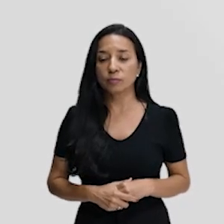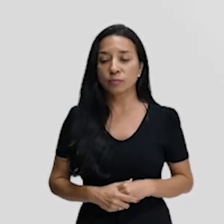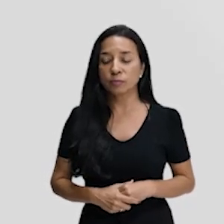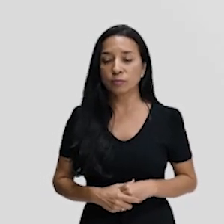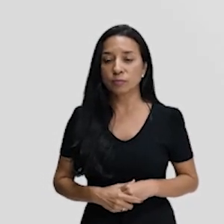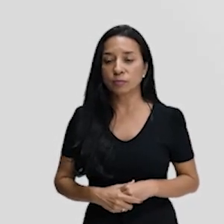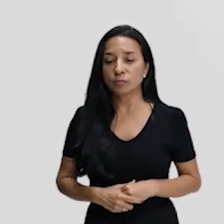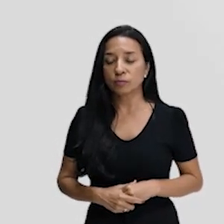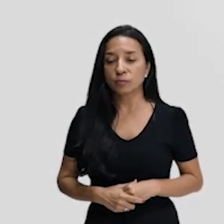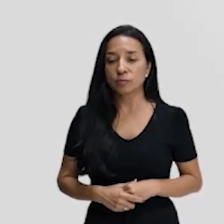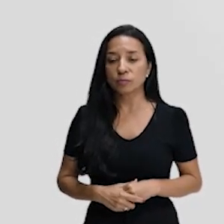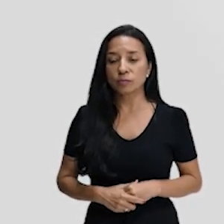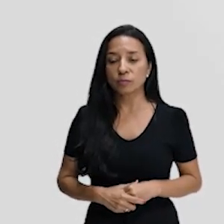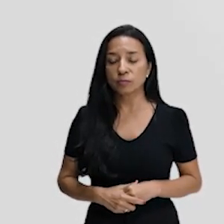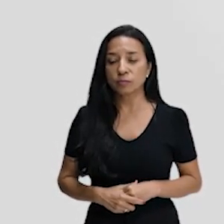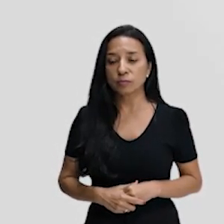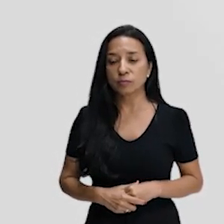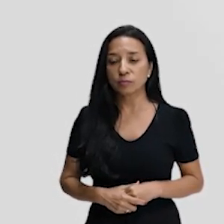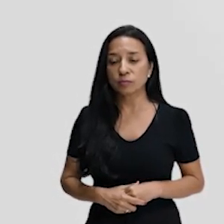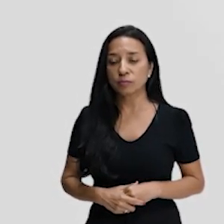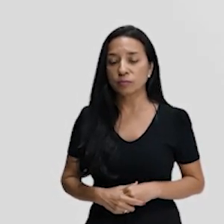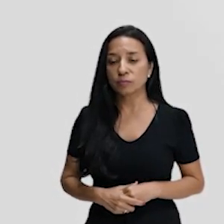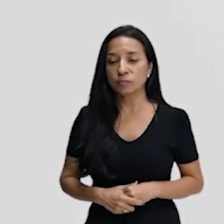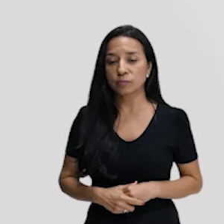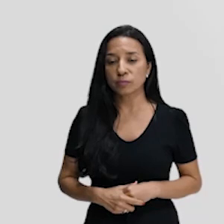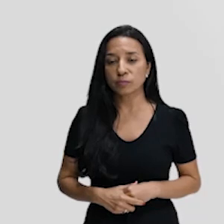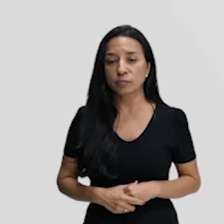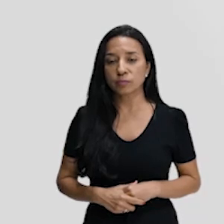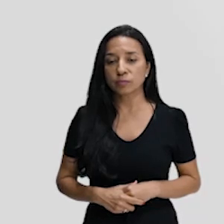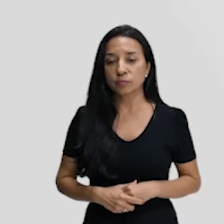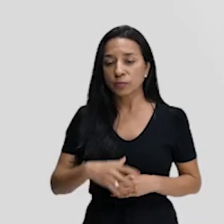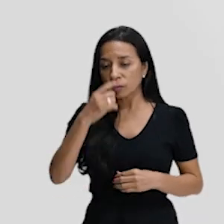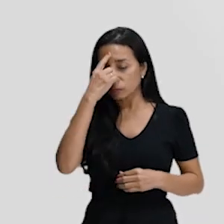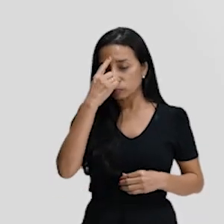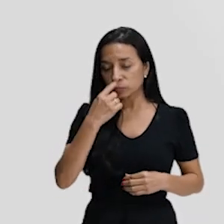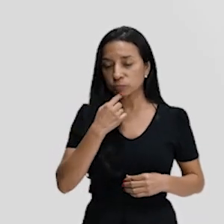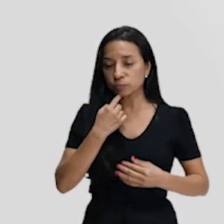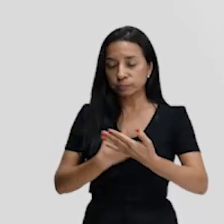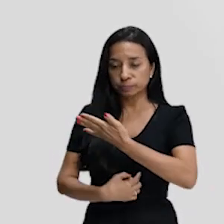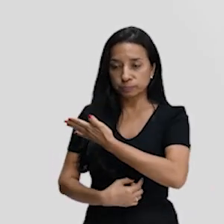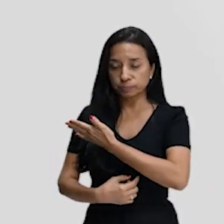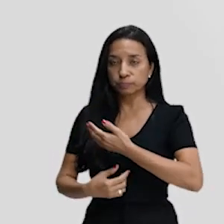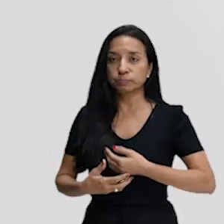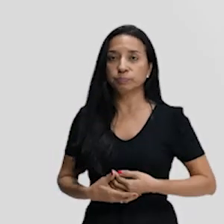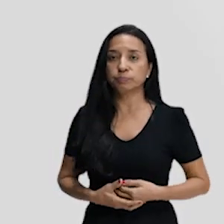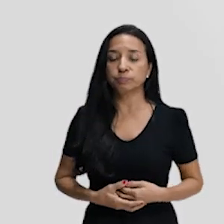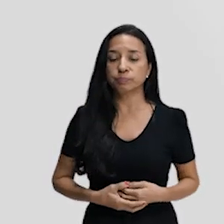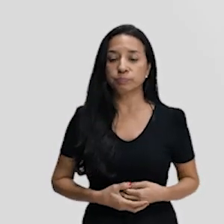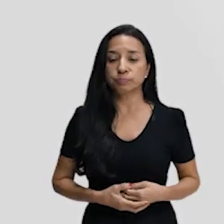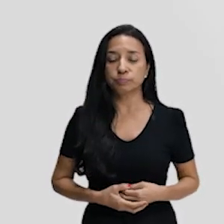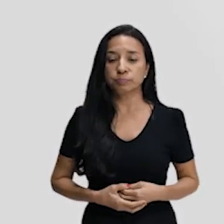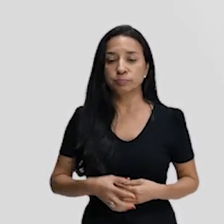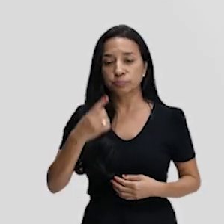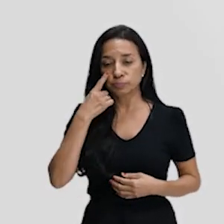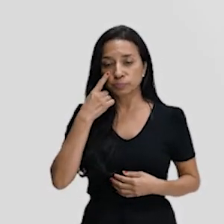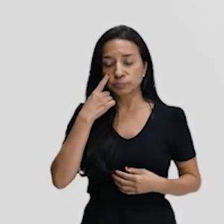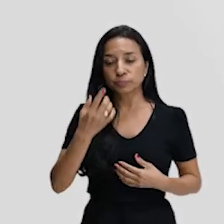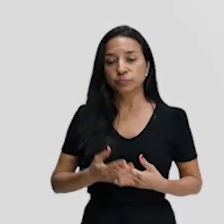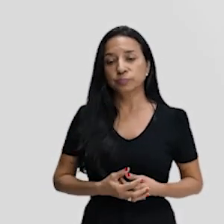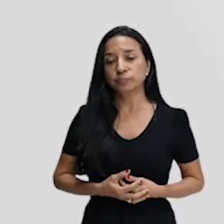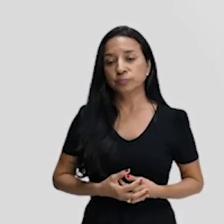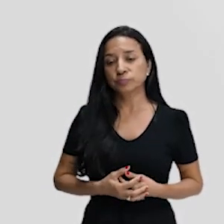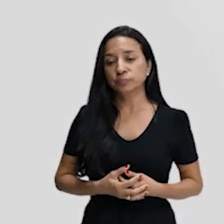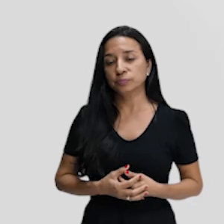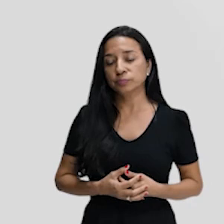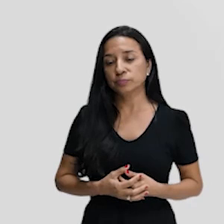2 amperes e a intensidade 2 de 4 amperes, conforme mostra a figura a seguir. Então vamos ver a figura, né? Então